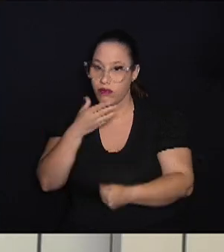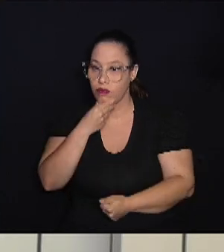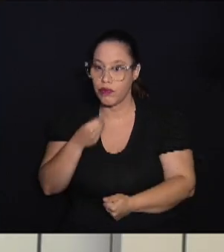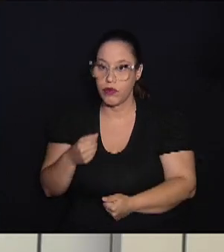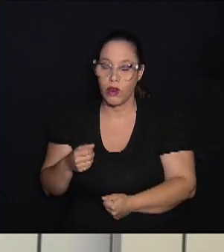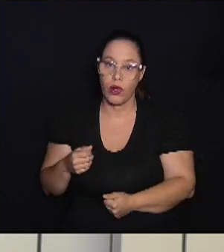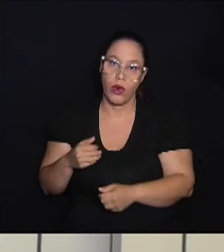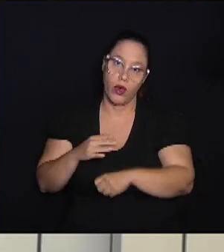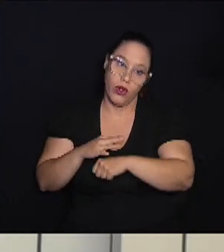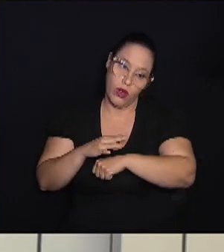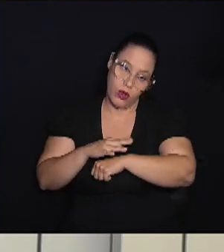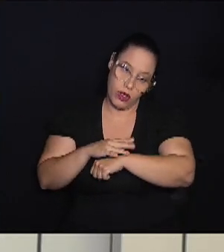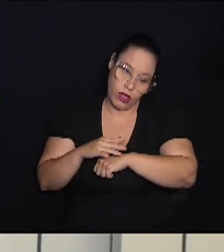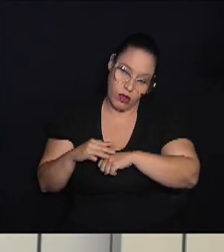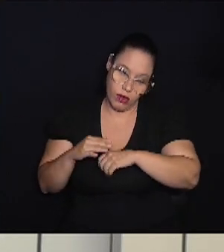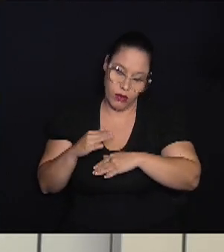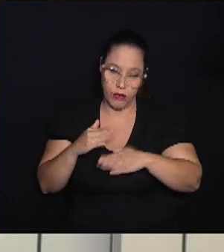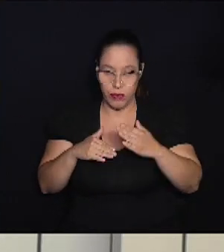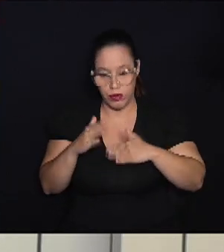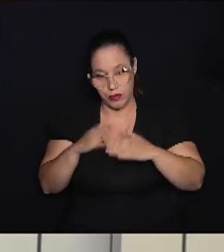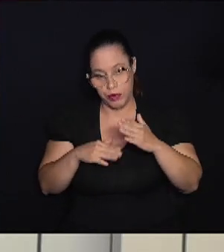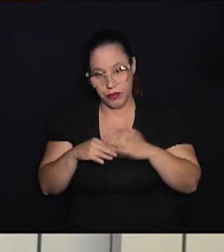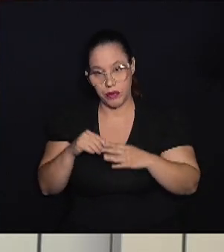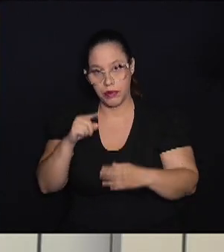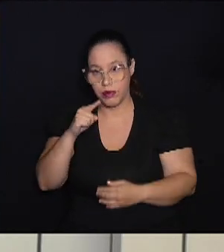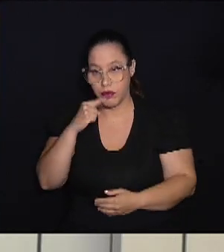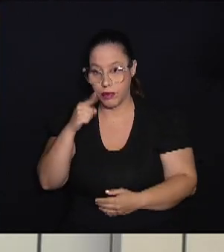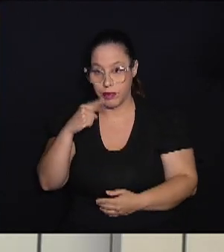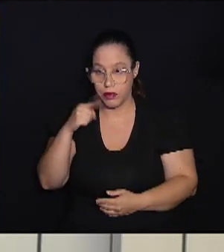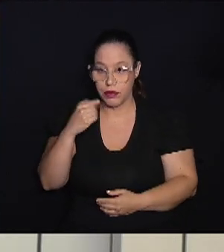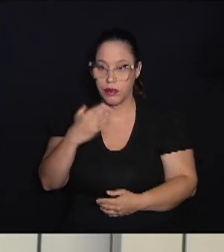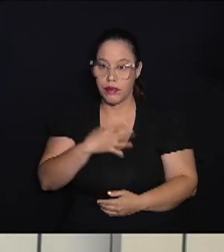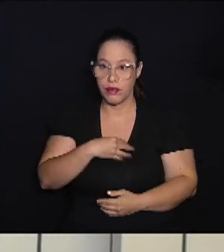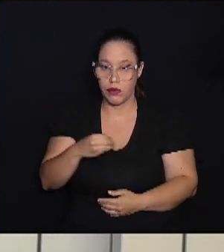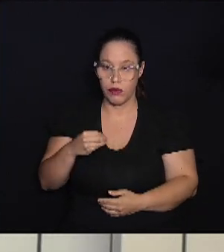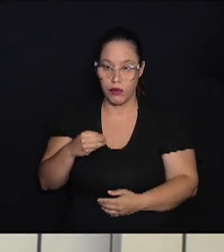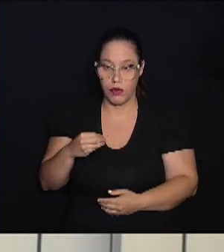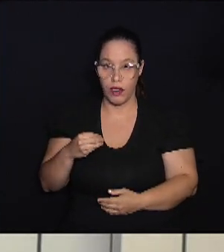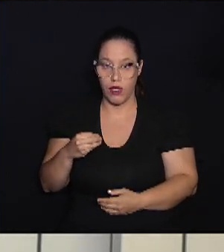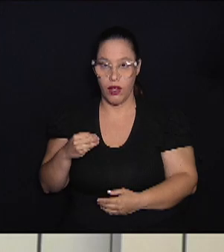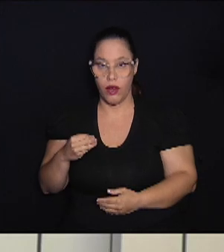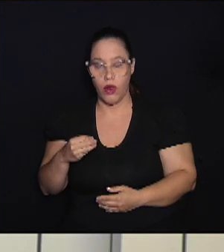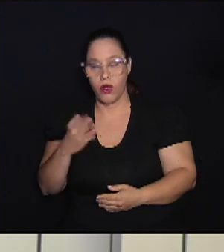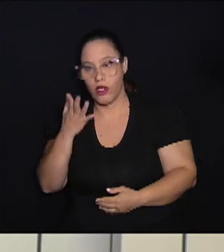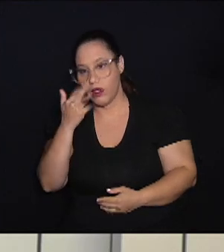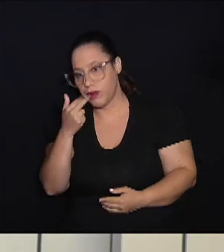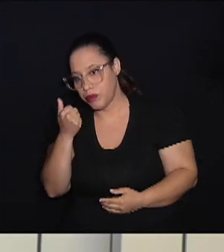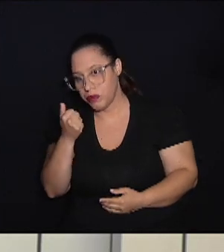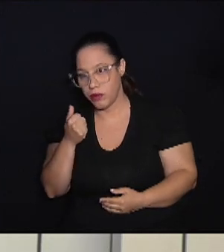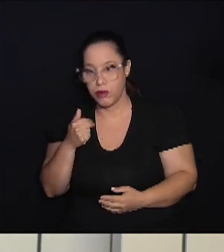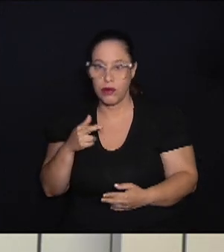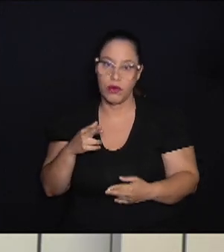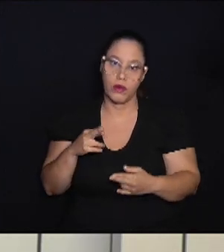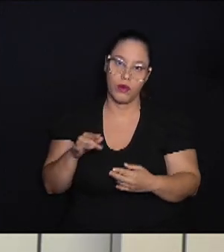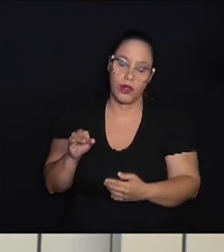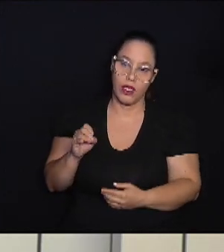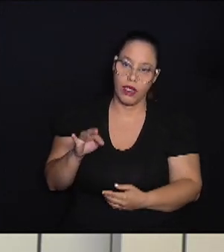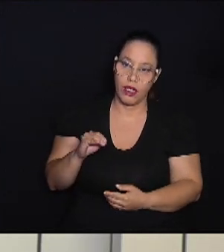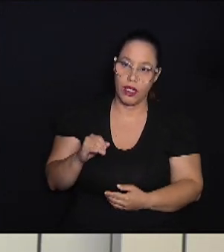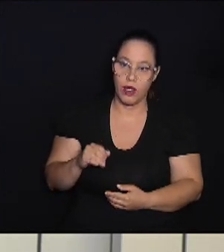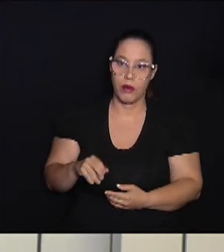infertilidade vai contar tudo sobre a relação entre os alimentos e o sistema reprodutor. É o Saúde